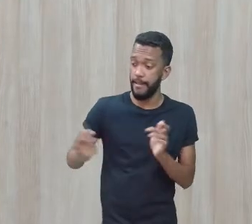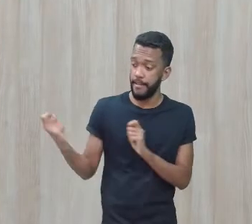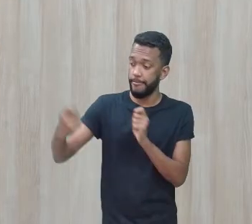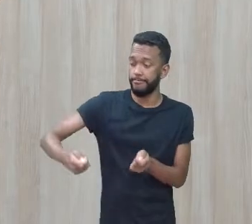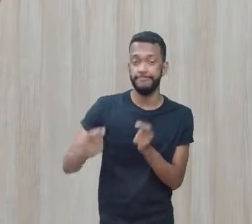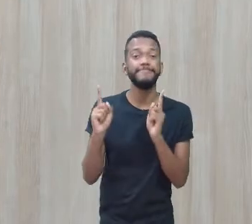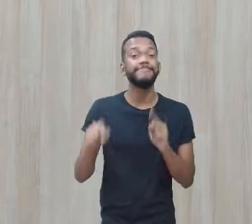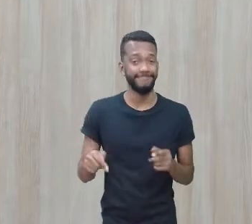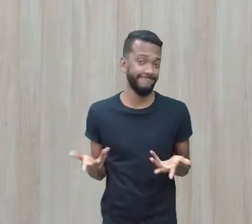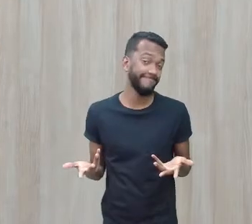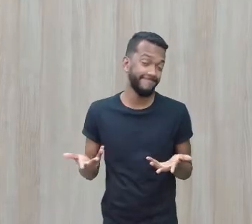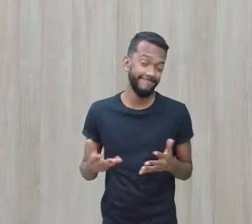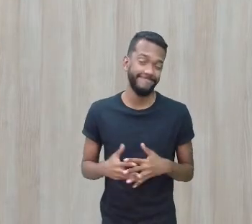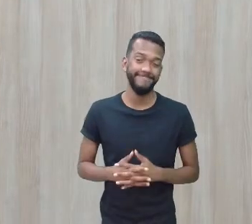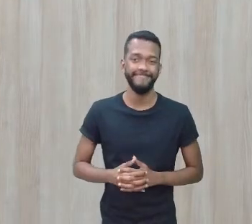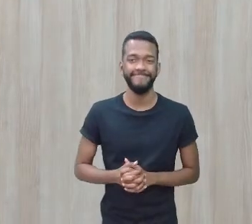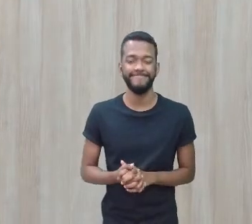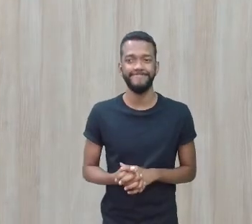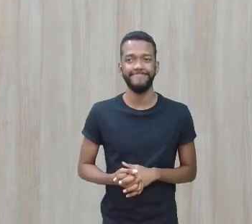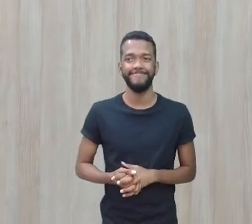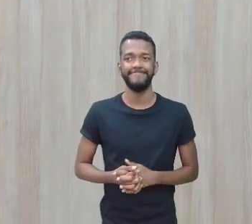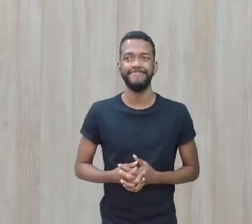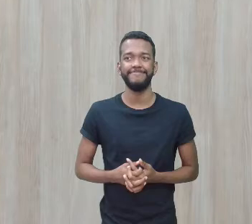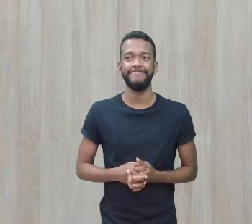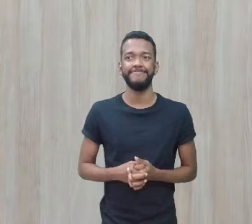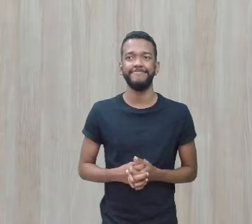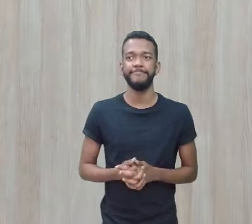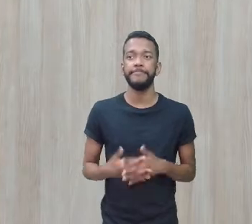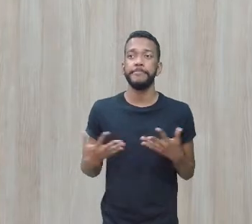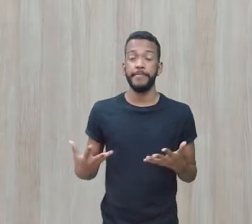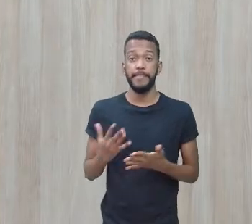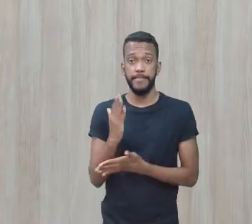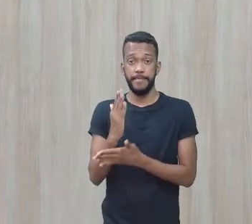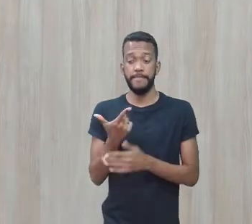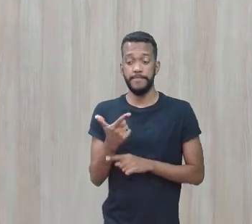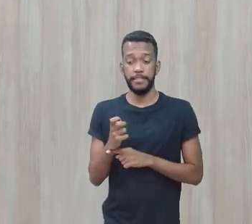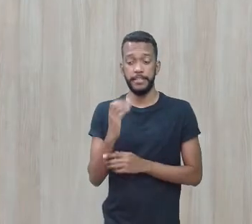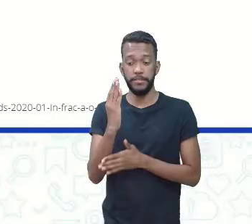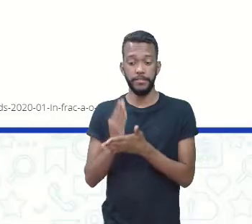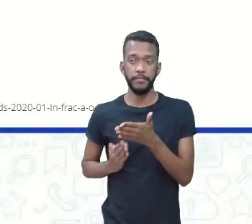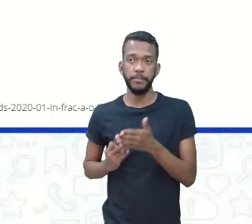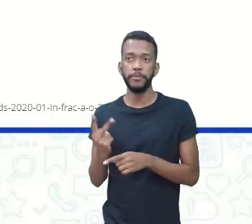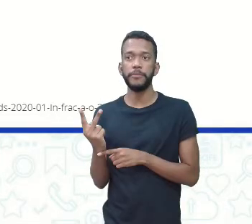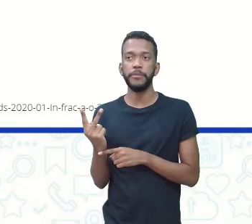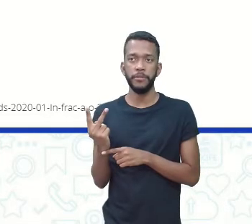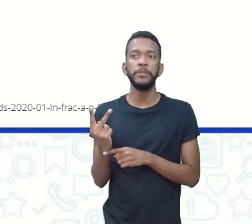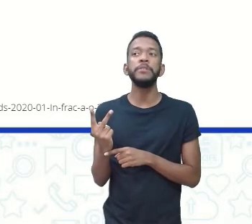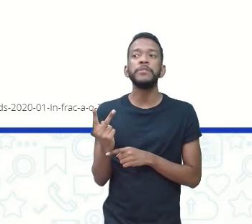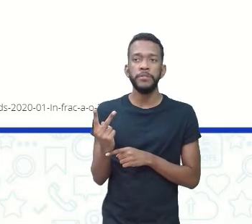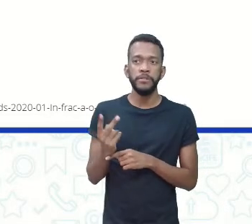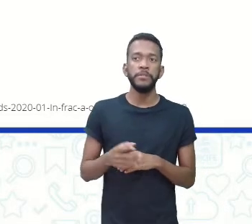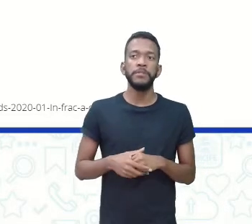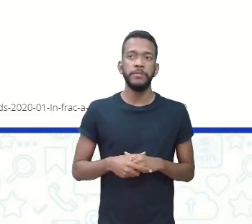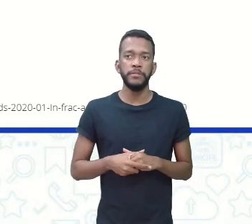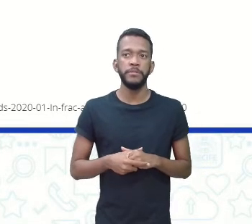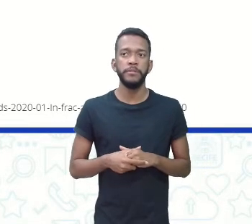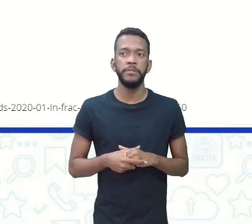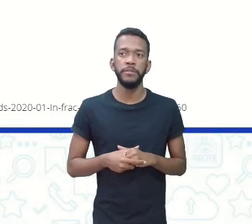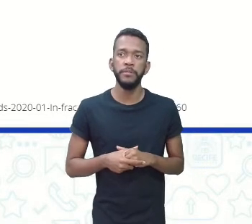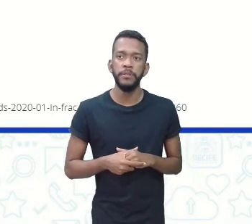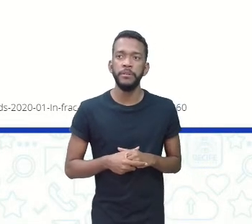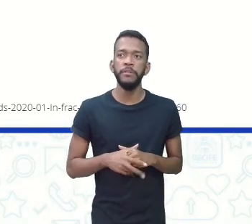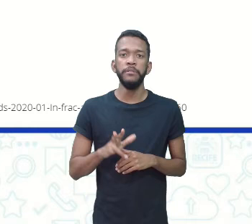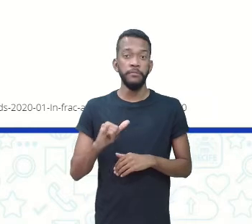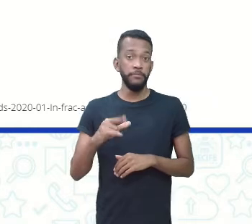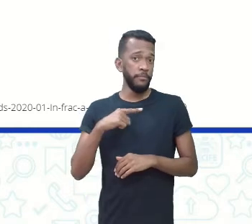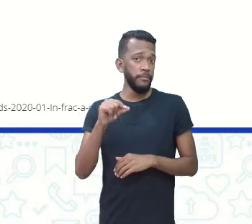dessa pizza, tá bom? Então, a gente vai dividir por 2, né? R$25 dividido para 2. A gente